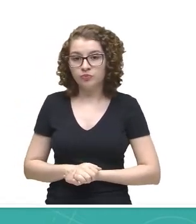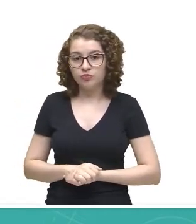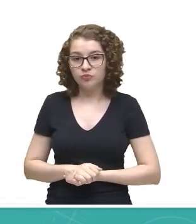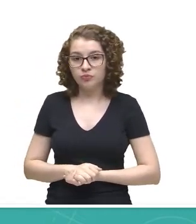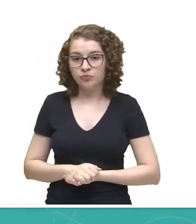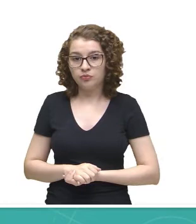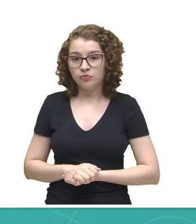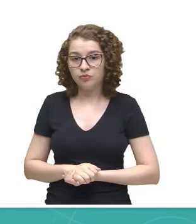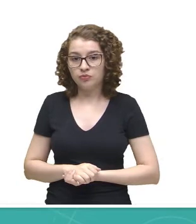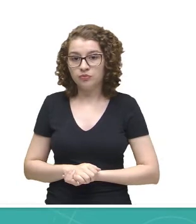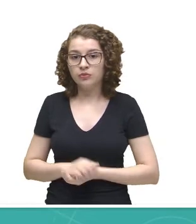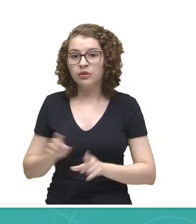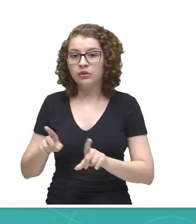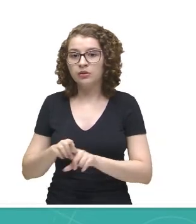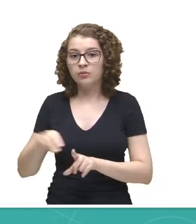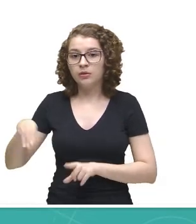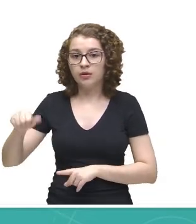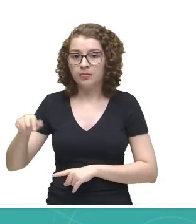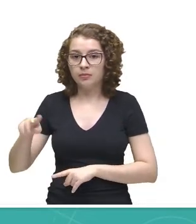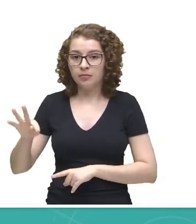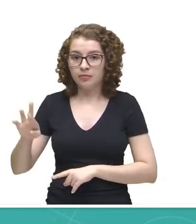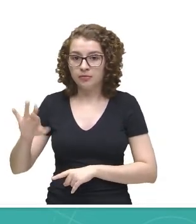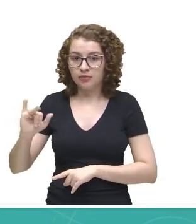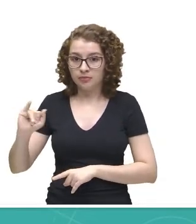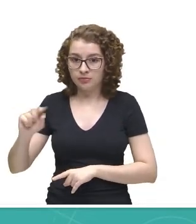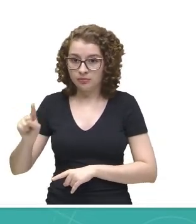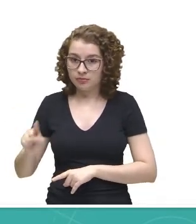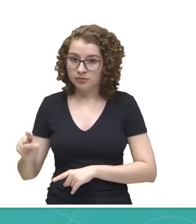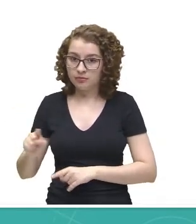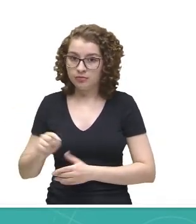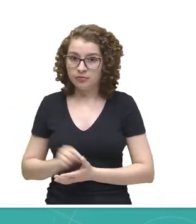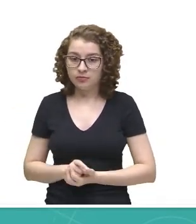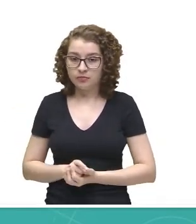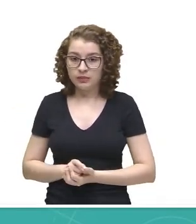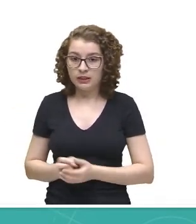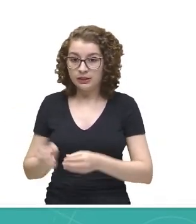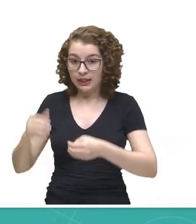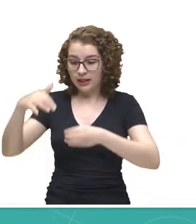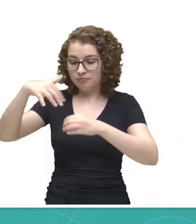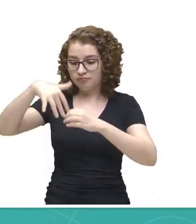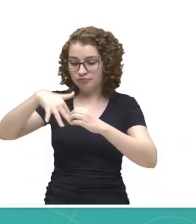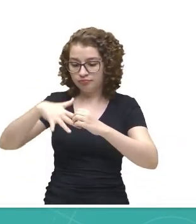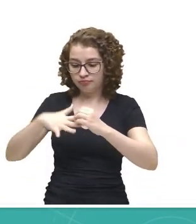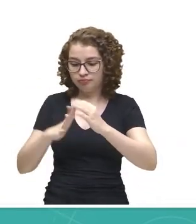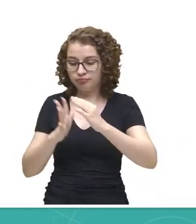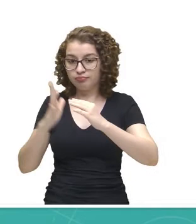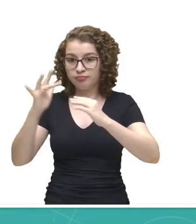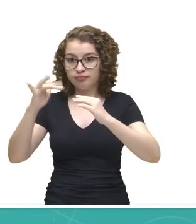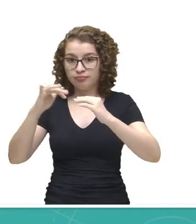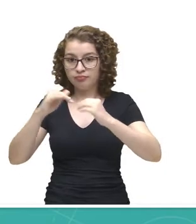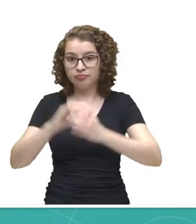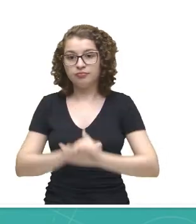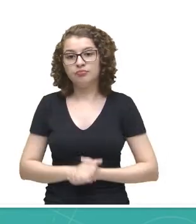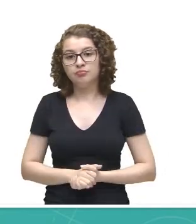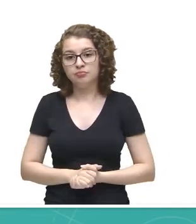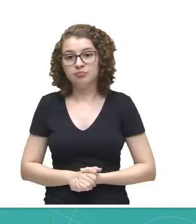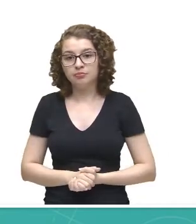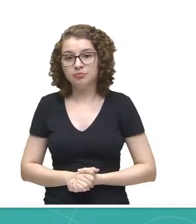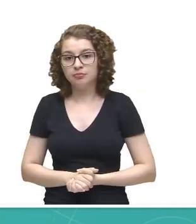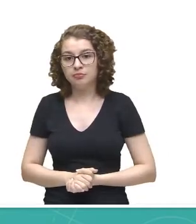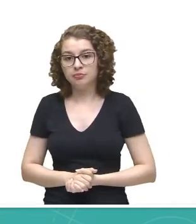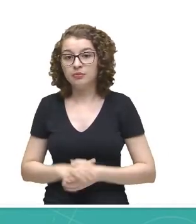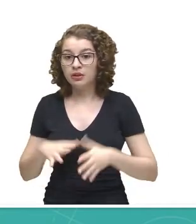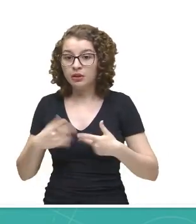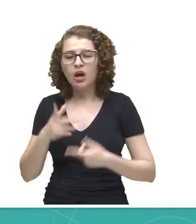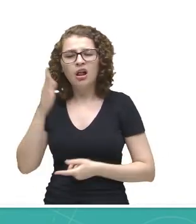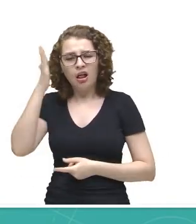as fibras da matriz, que são as intercelulares, que está entre uma célula e outra. Tá? A gente sabe que além da